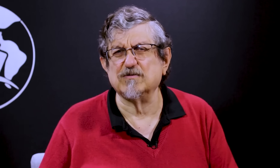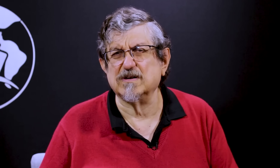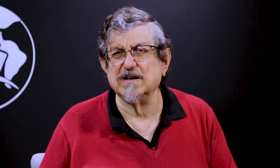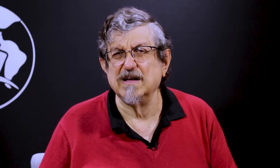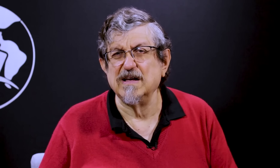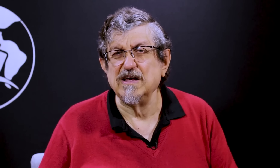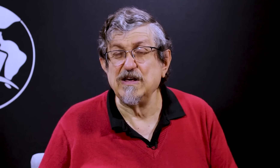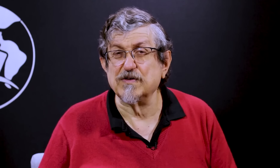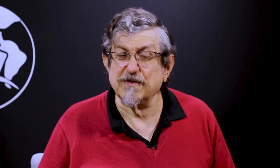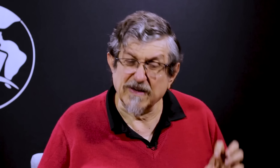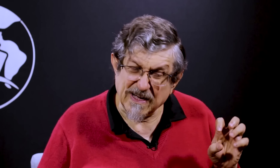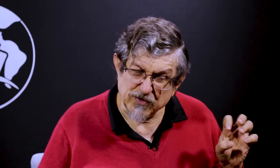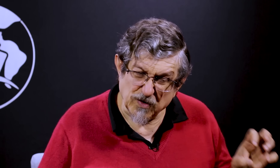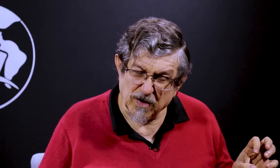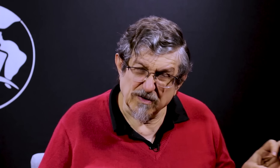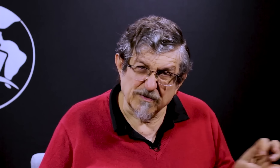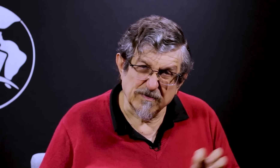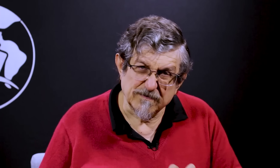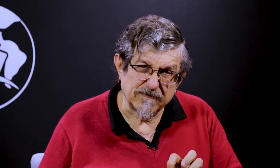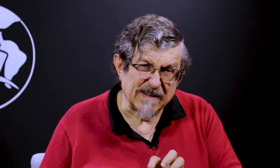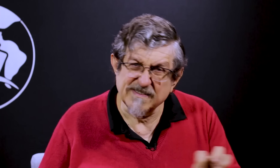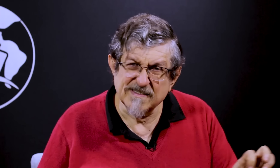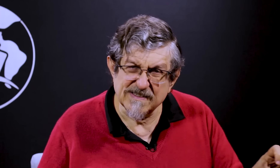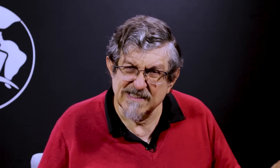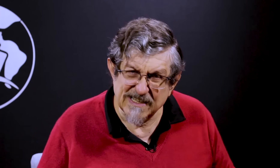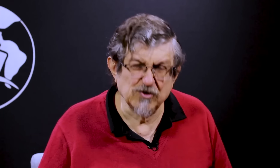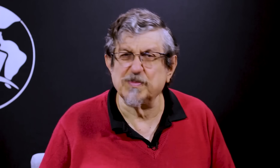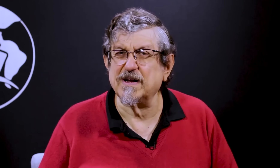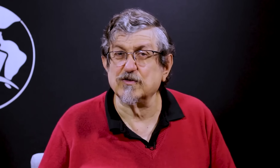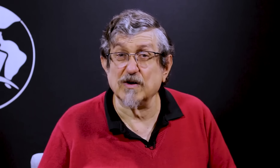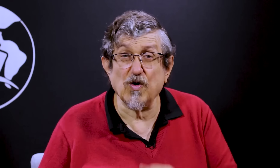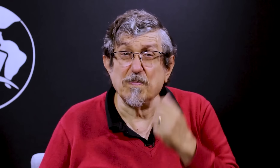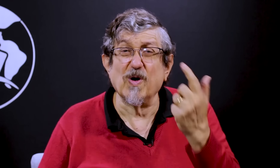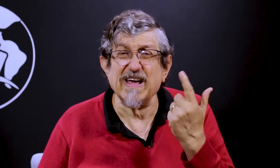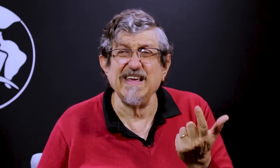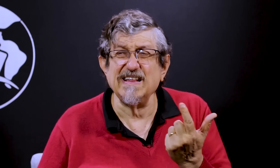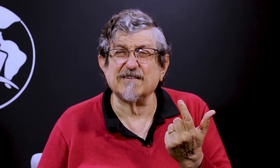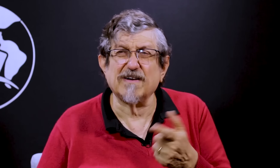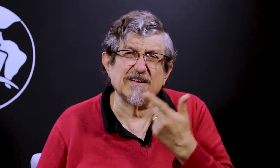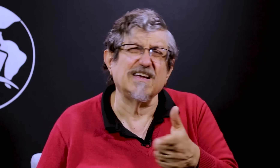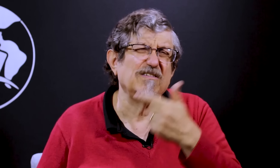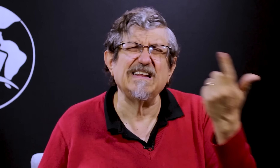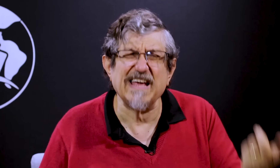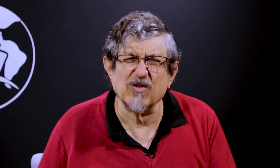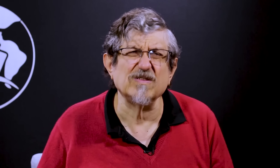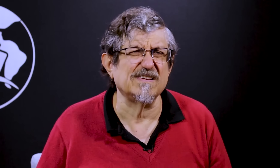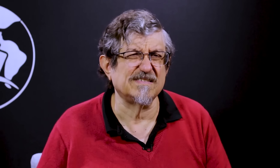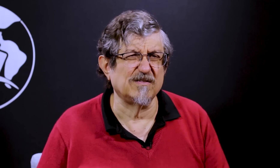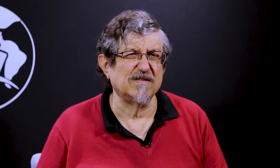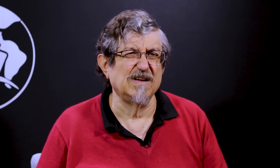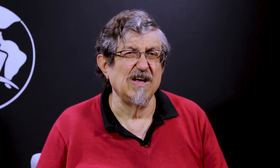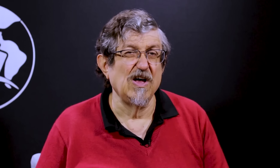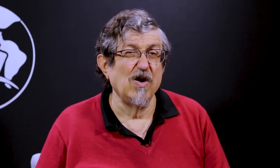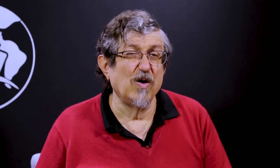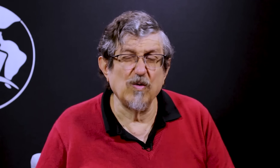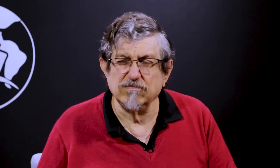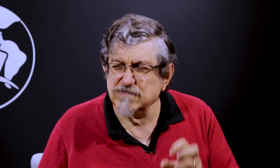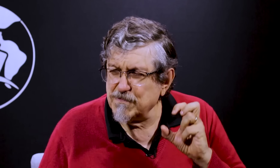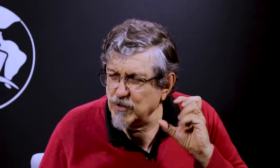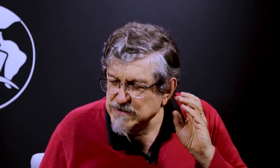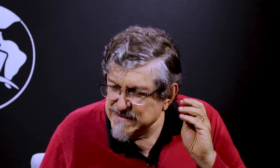errado e você ficar só fando pelas costas ou pior ainda falando aquilo que nem aconteceu